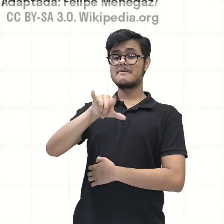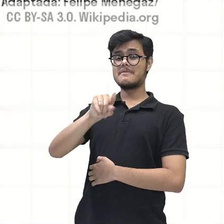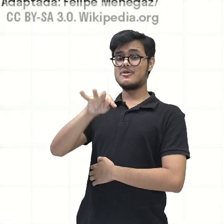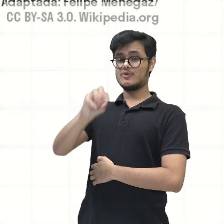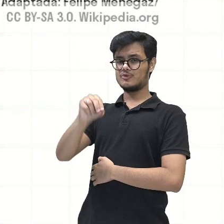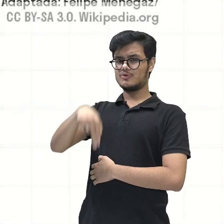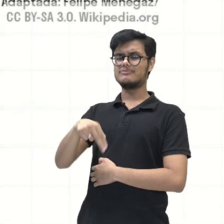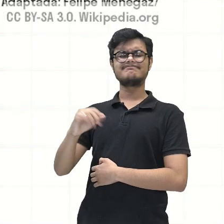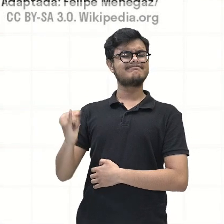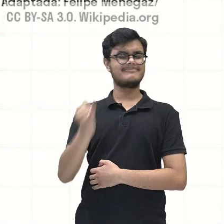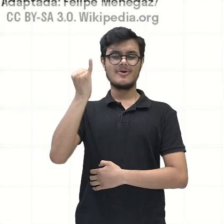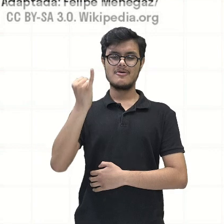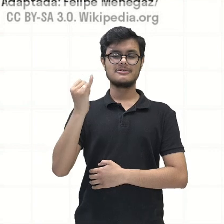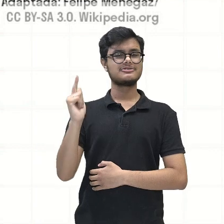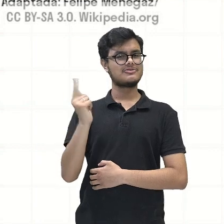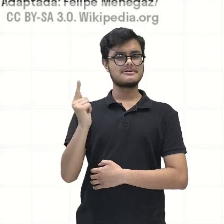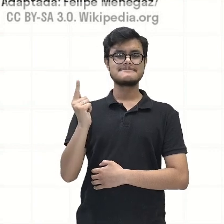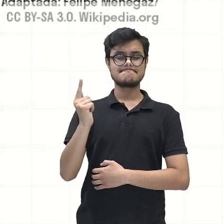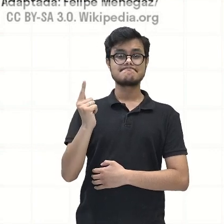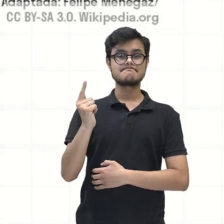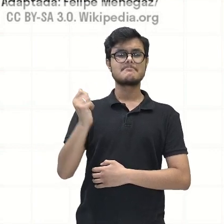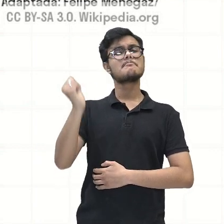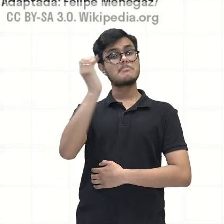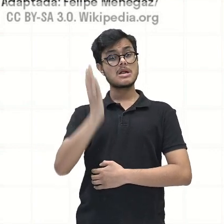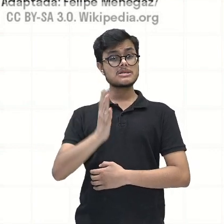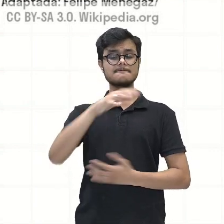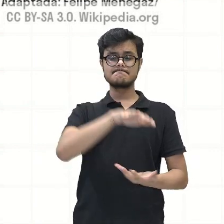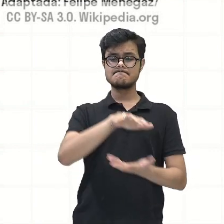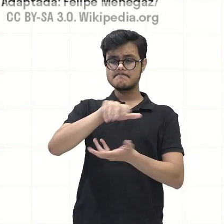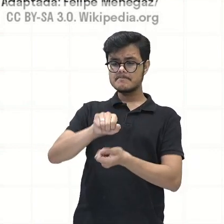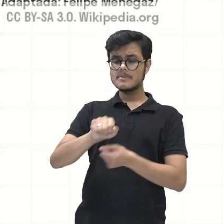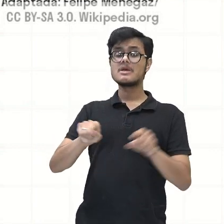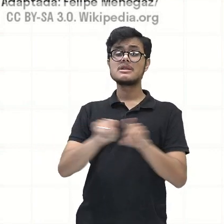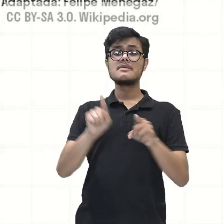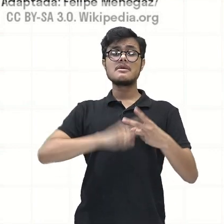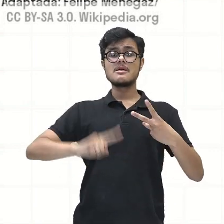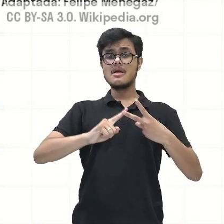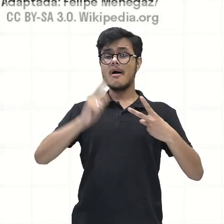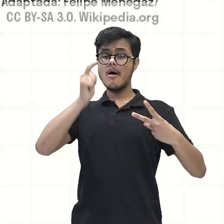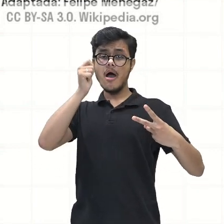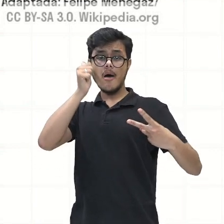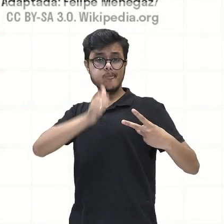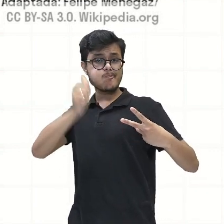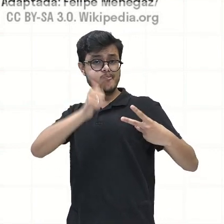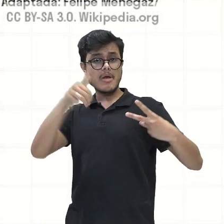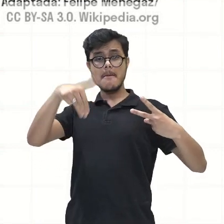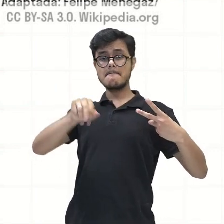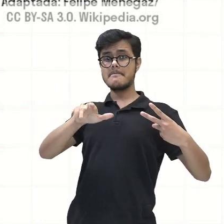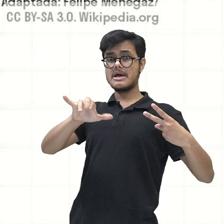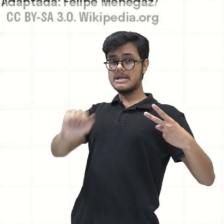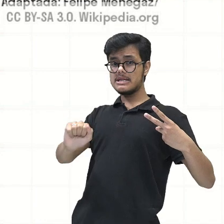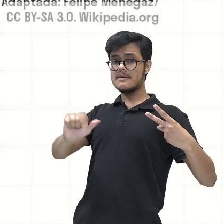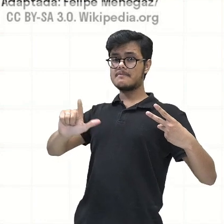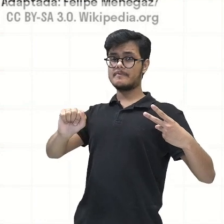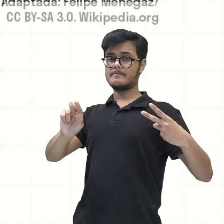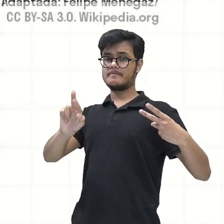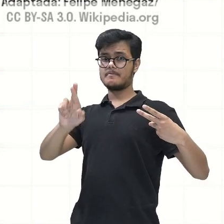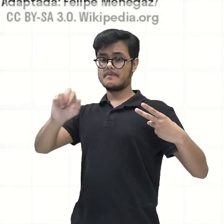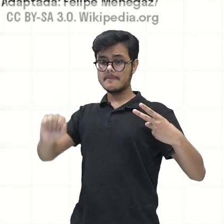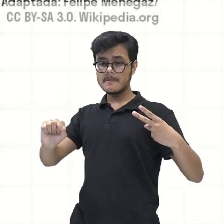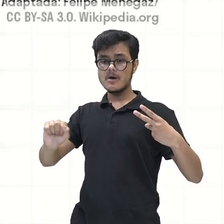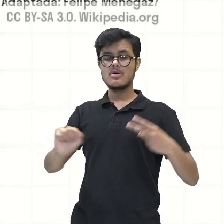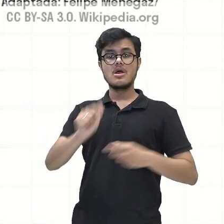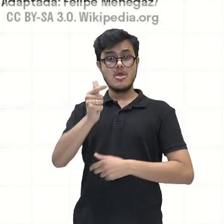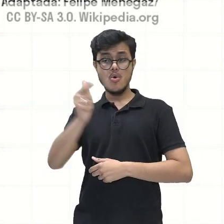para a geografia, tanto do Brasil quanto do mundo. E também a Maria Laura Silveira, que em 2000, com base em